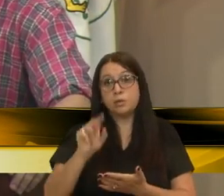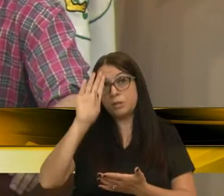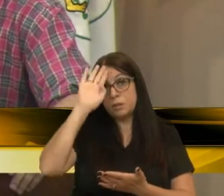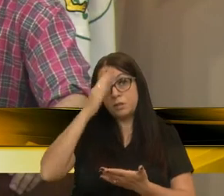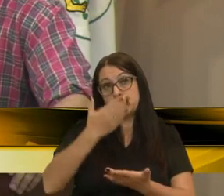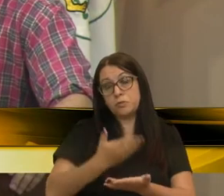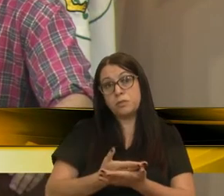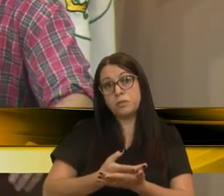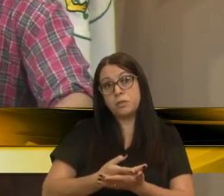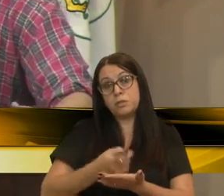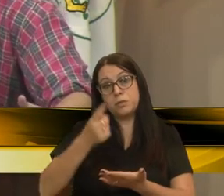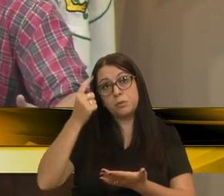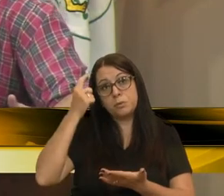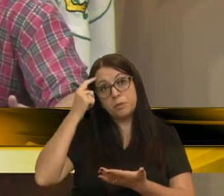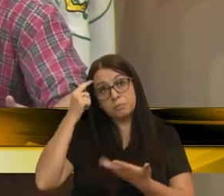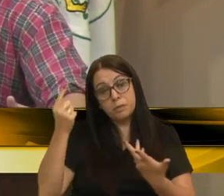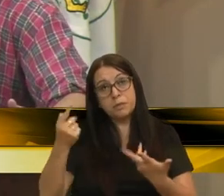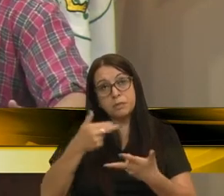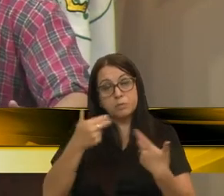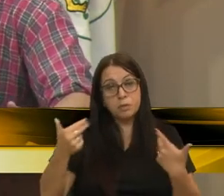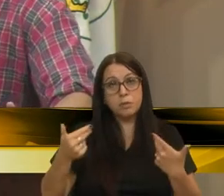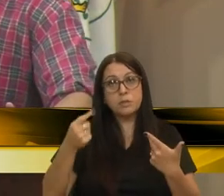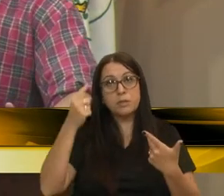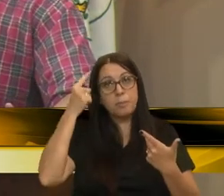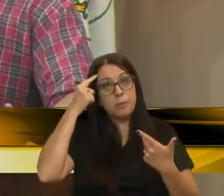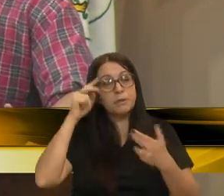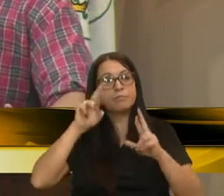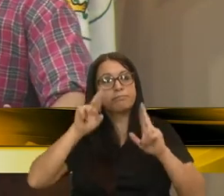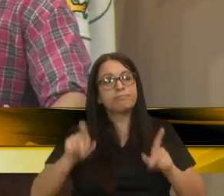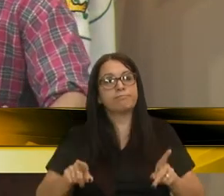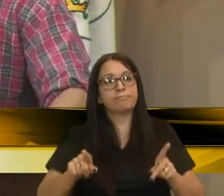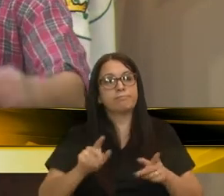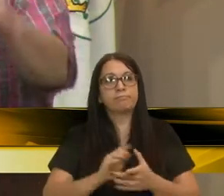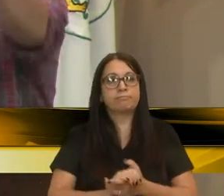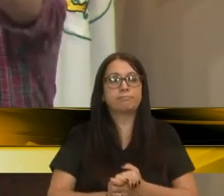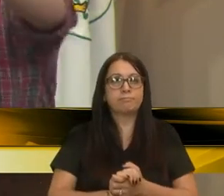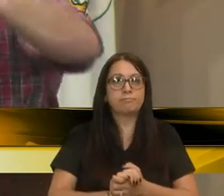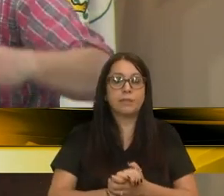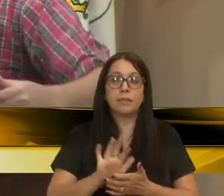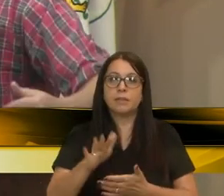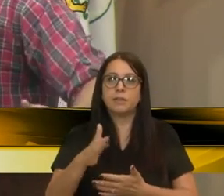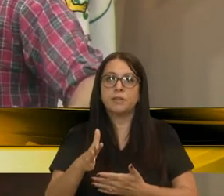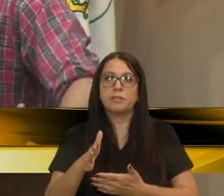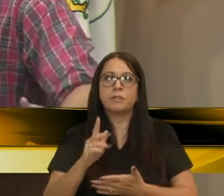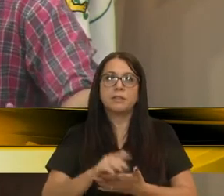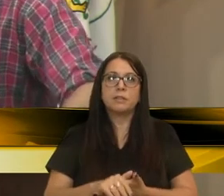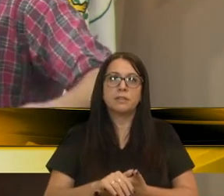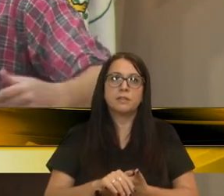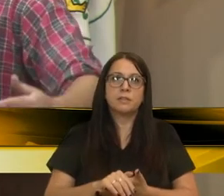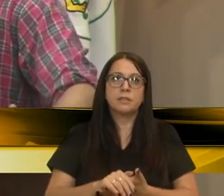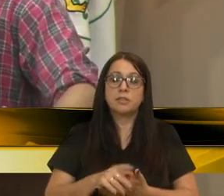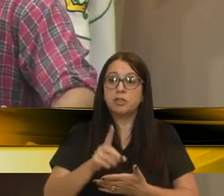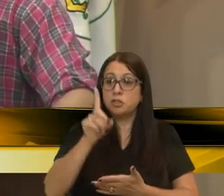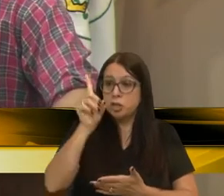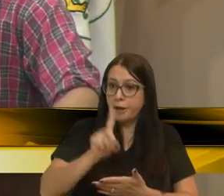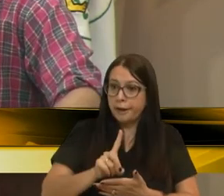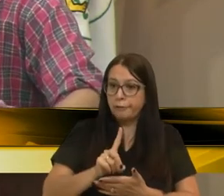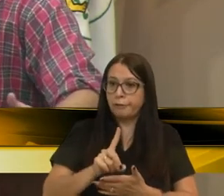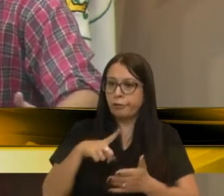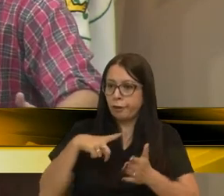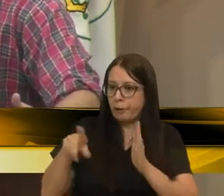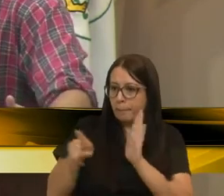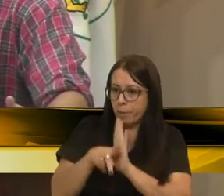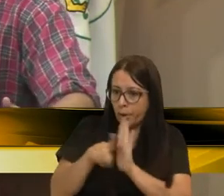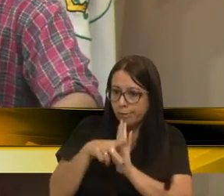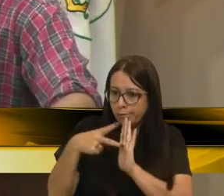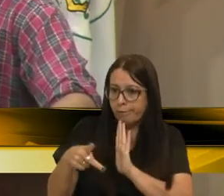que pensa. E eu, em alguns pontos, eu penso um pouco diferente, né? Na questão, muitas vezes, direito adquirido. E